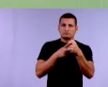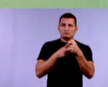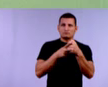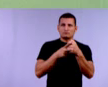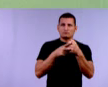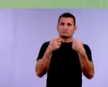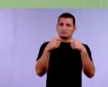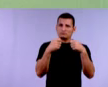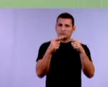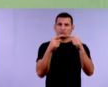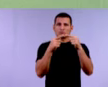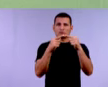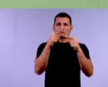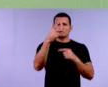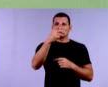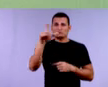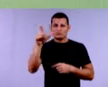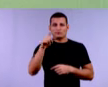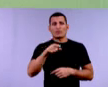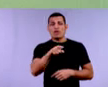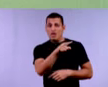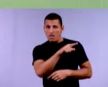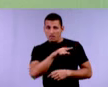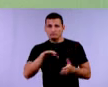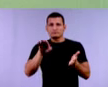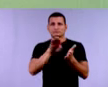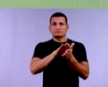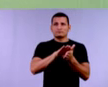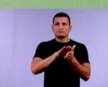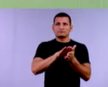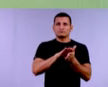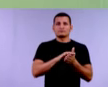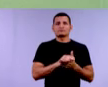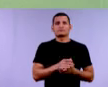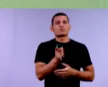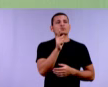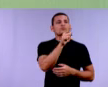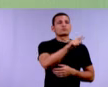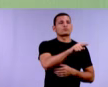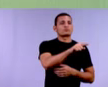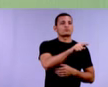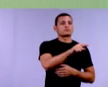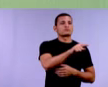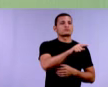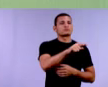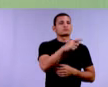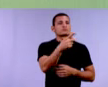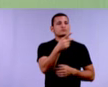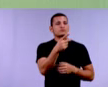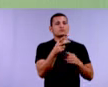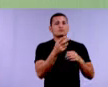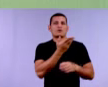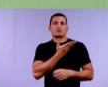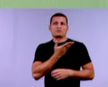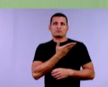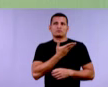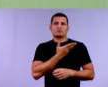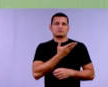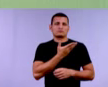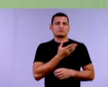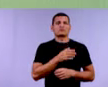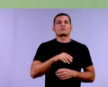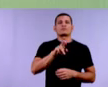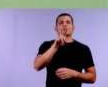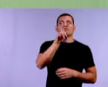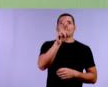ficar no plural. Eles chegaram. Isso. Tu e o teu colega. Também não cabe o nós, Não. cabe o vocês,